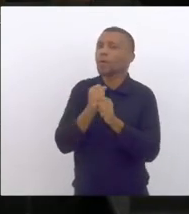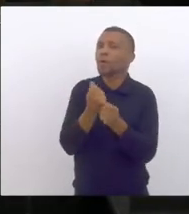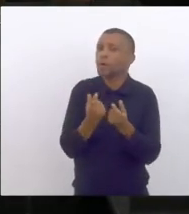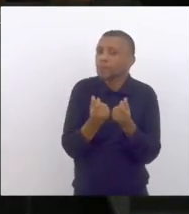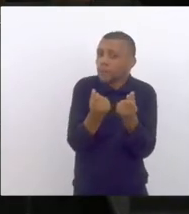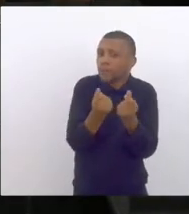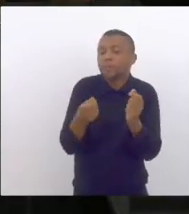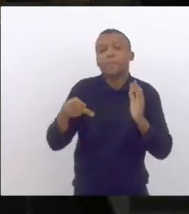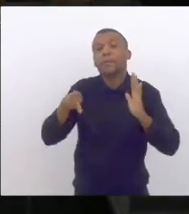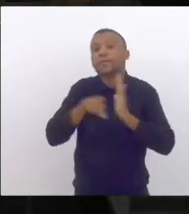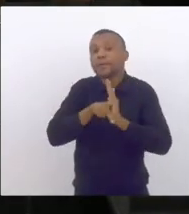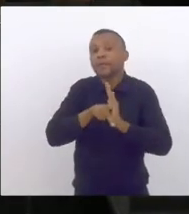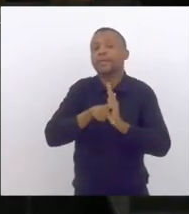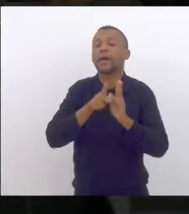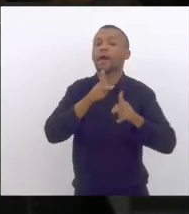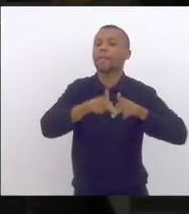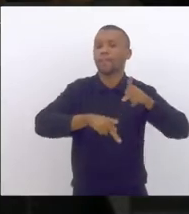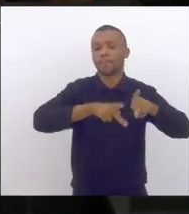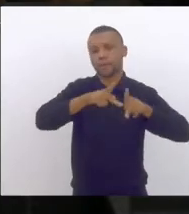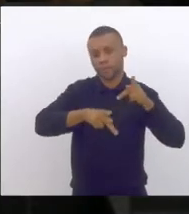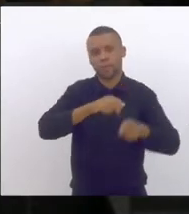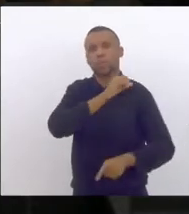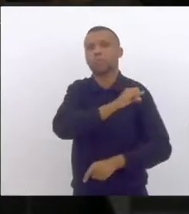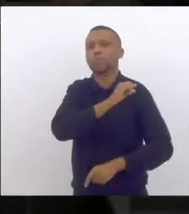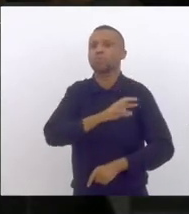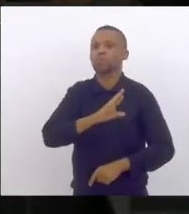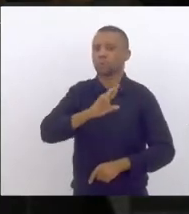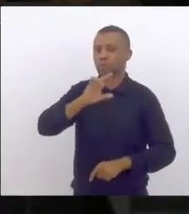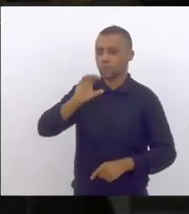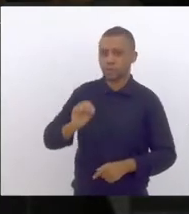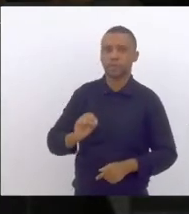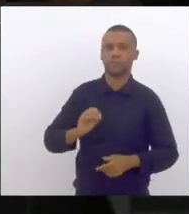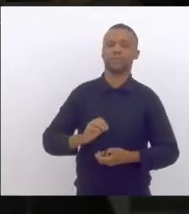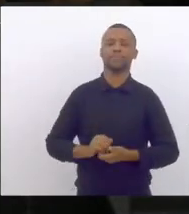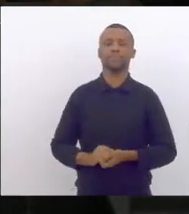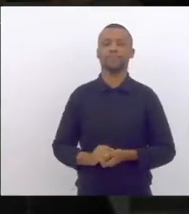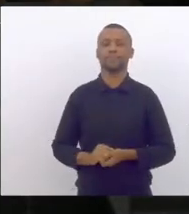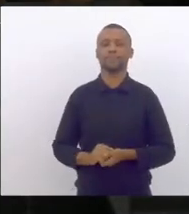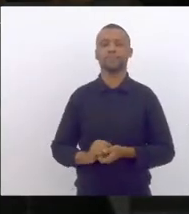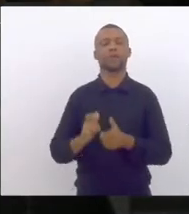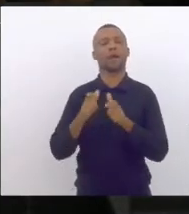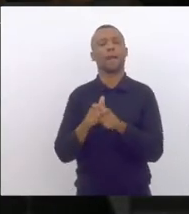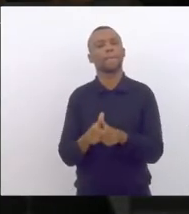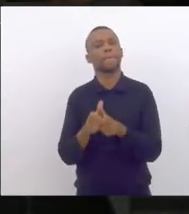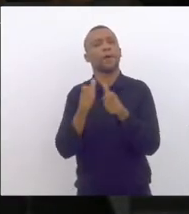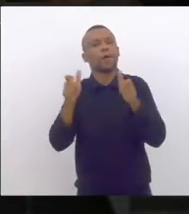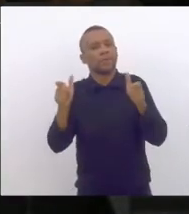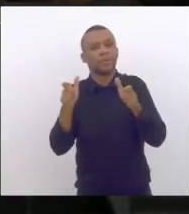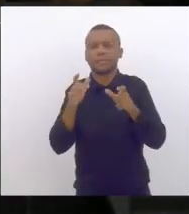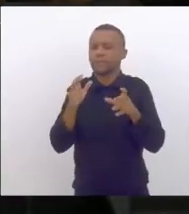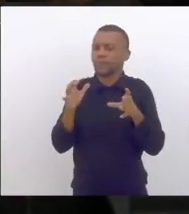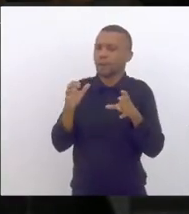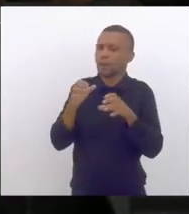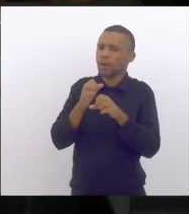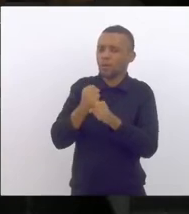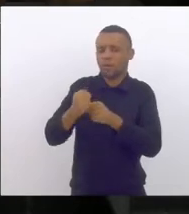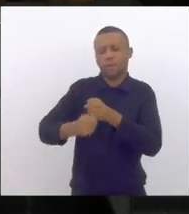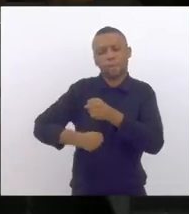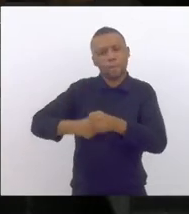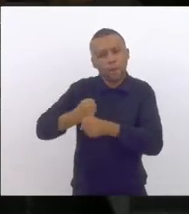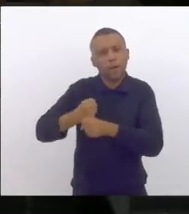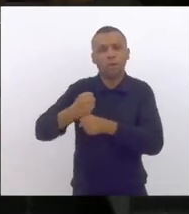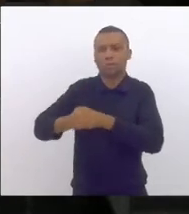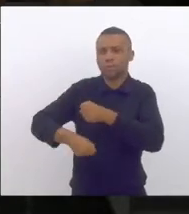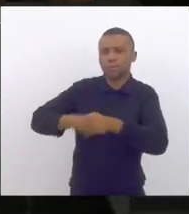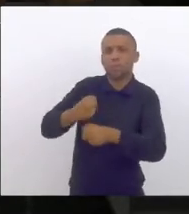pertence a população Fluminense e a maioria desse orçamento anual que